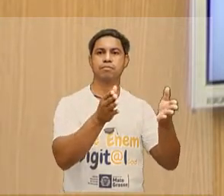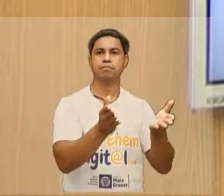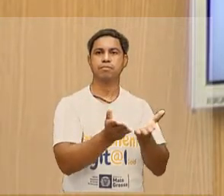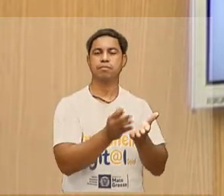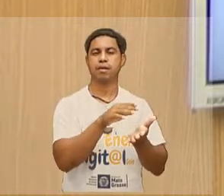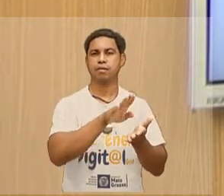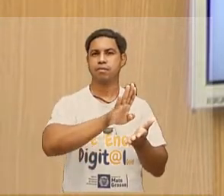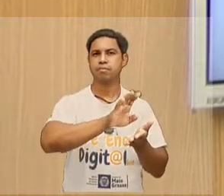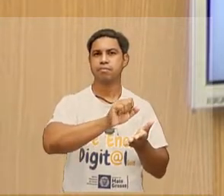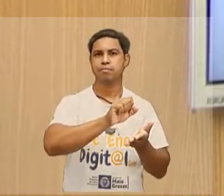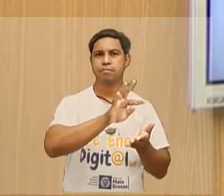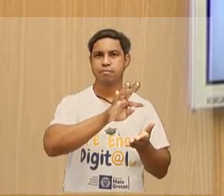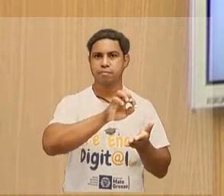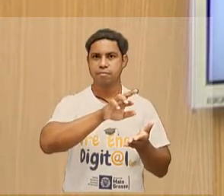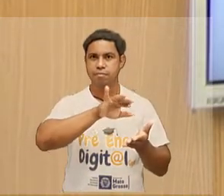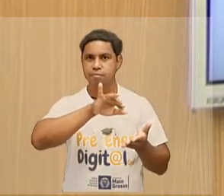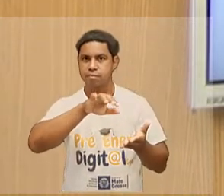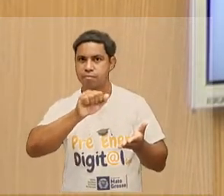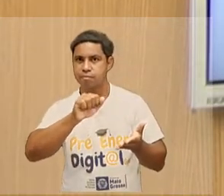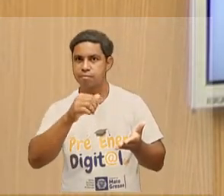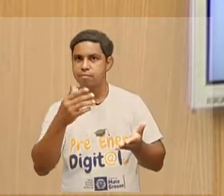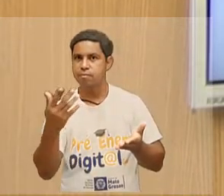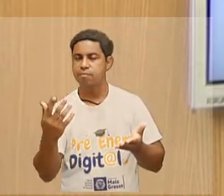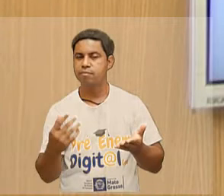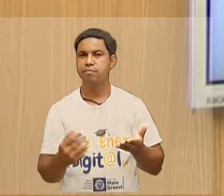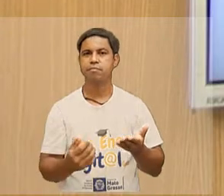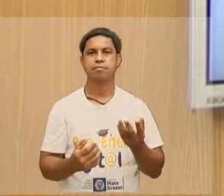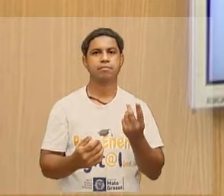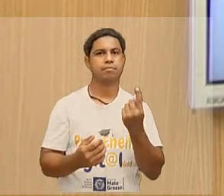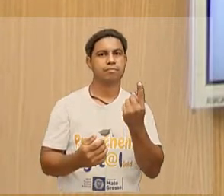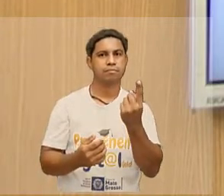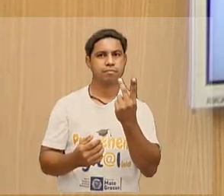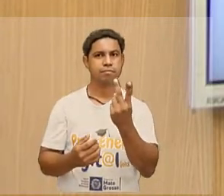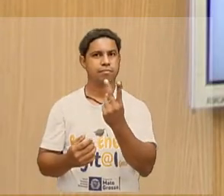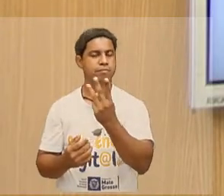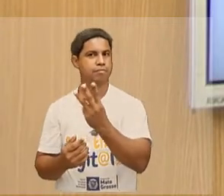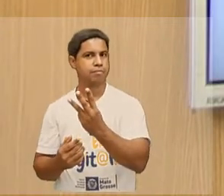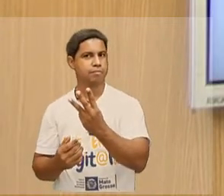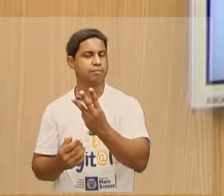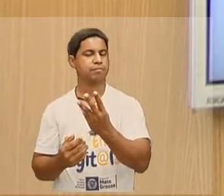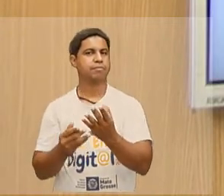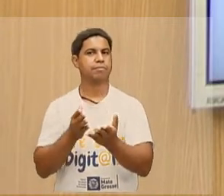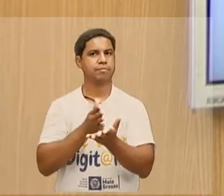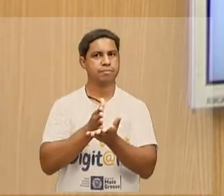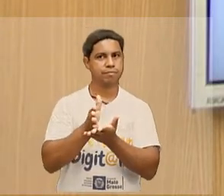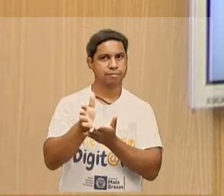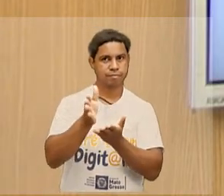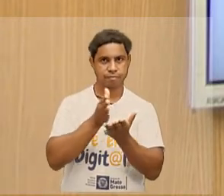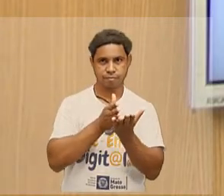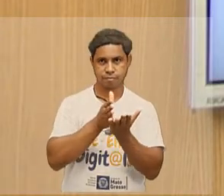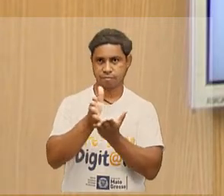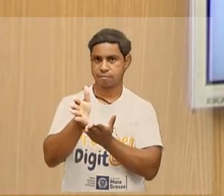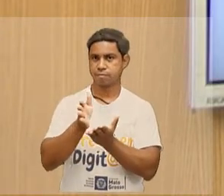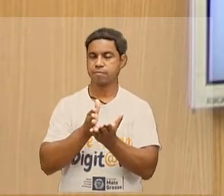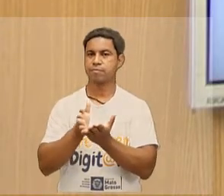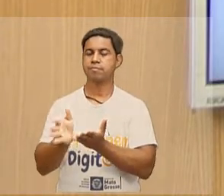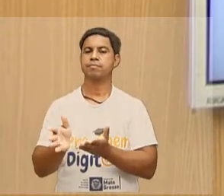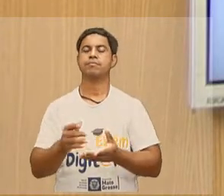3 caminhos. 1, 2, 3. Inglês para você. Ó, caminho 1, caminho 2, caminho 3.